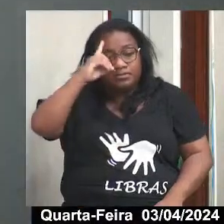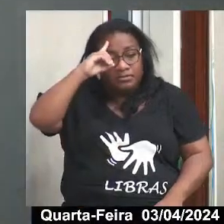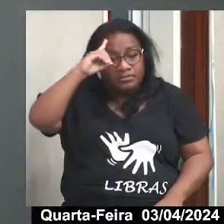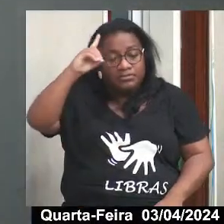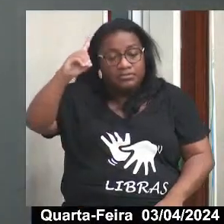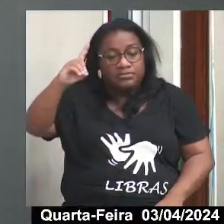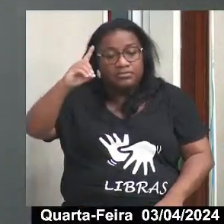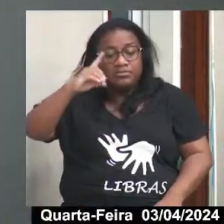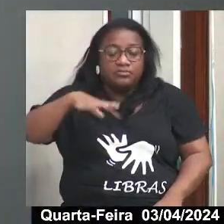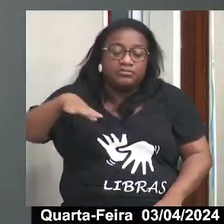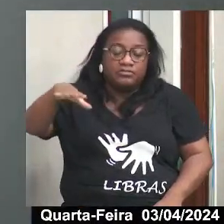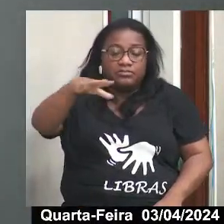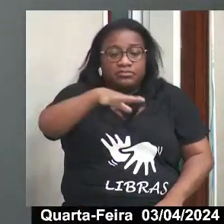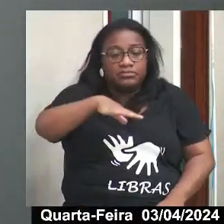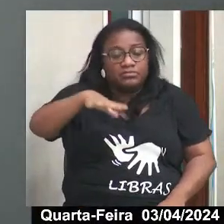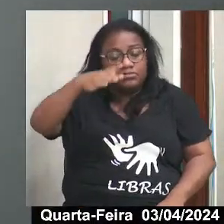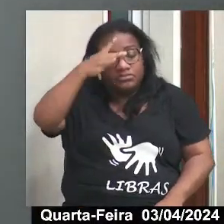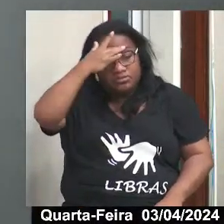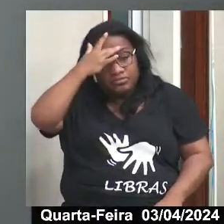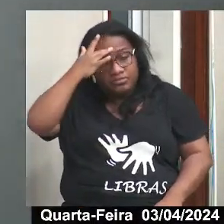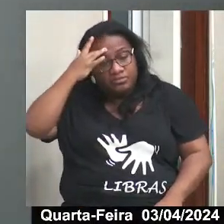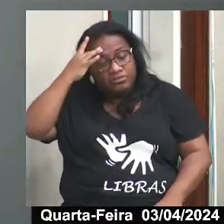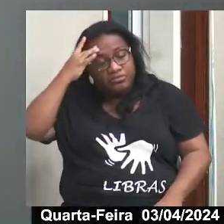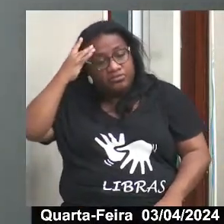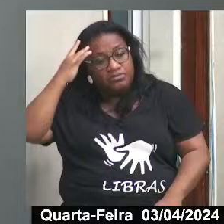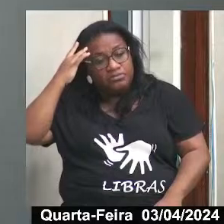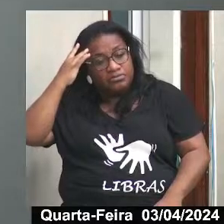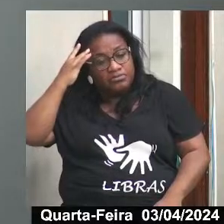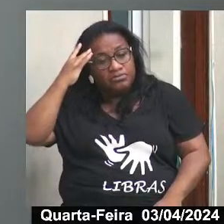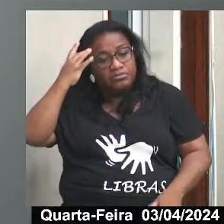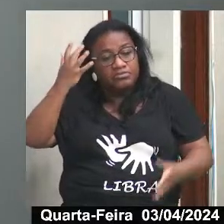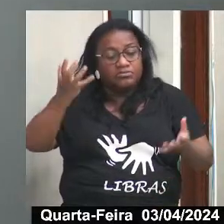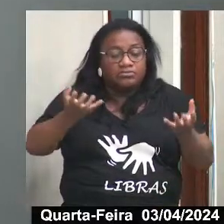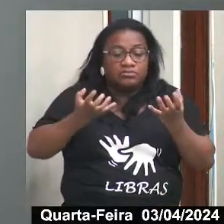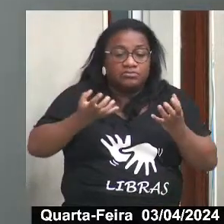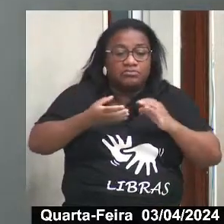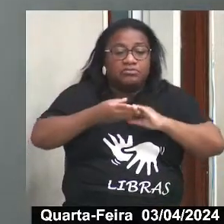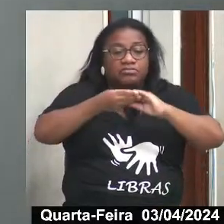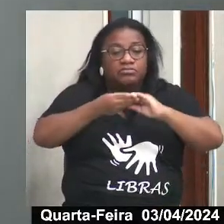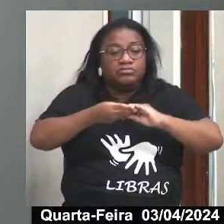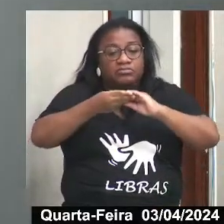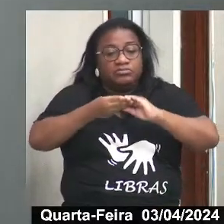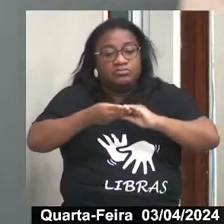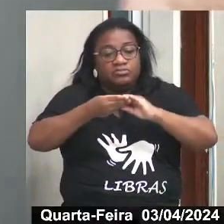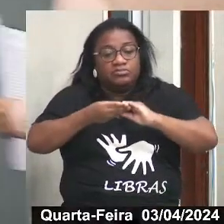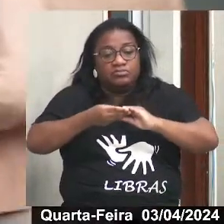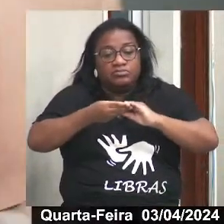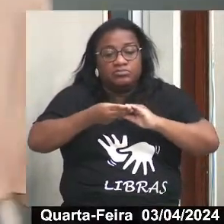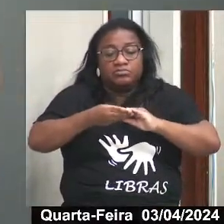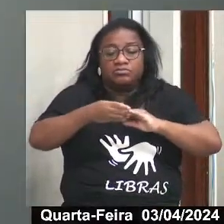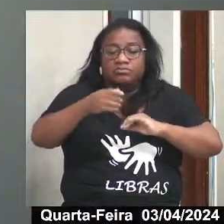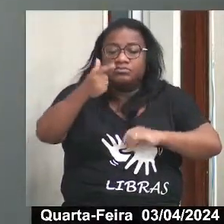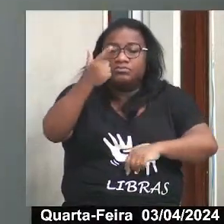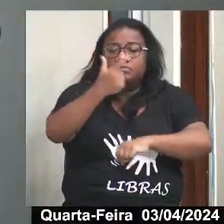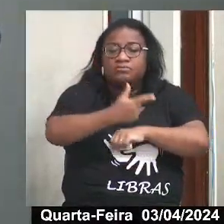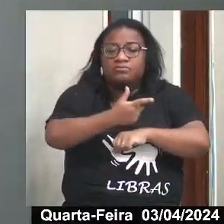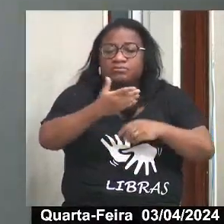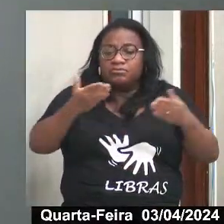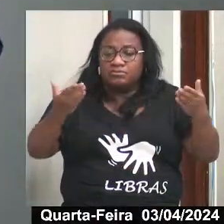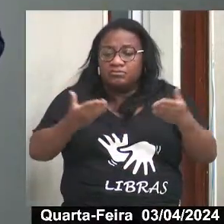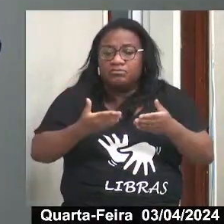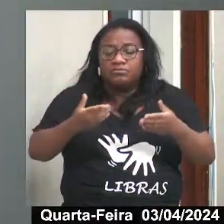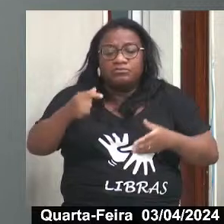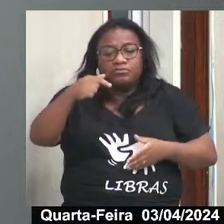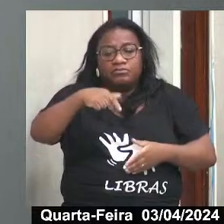Bom dia a todo o público presente. Gostaria de cumprimentar algumas pessoas, algumas